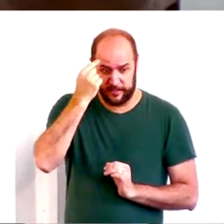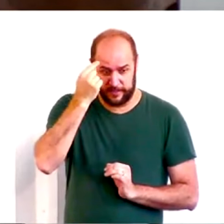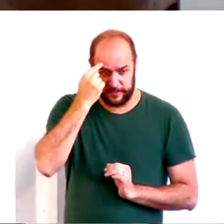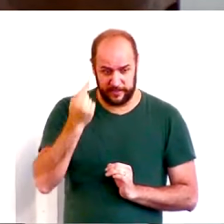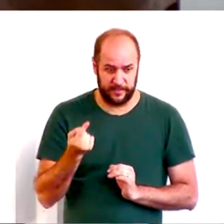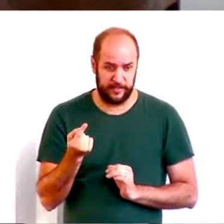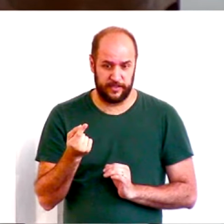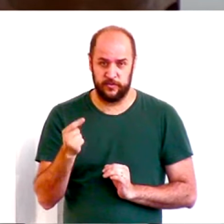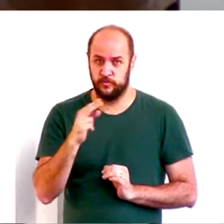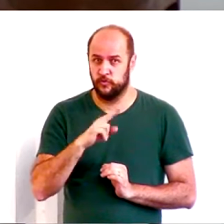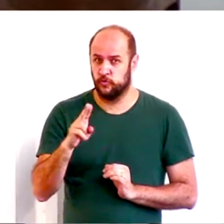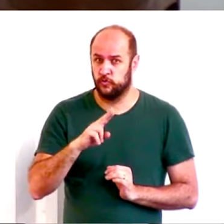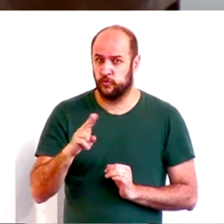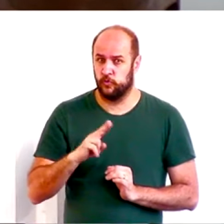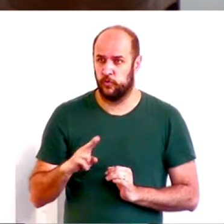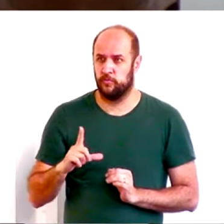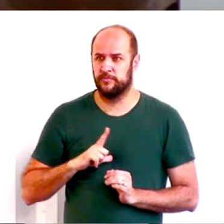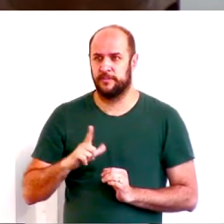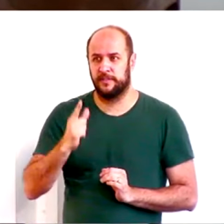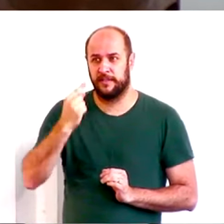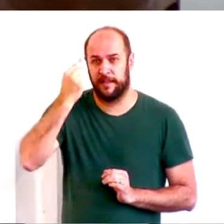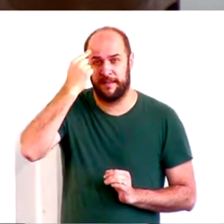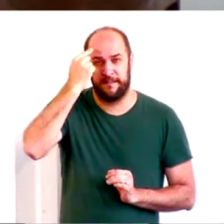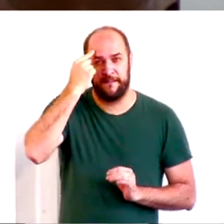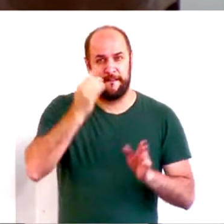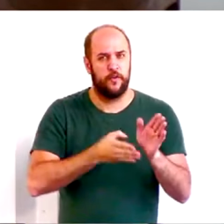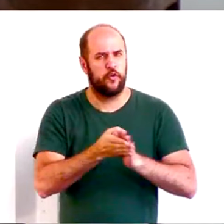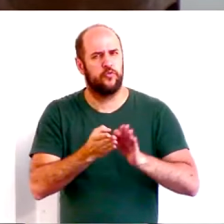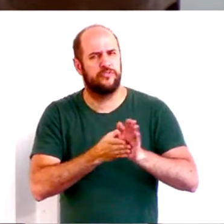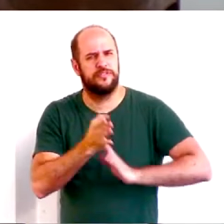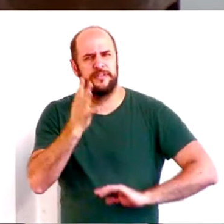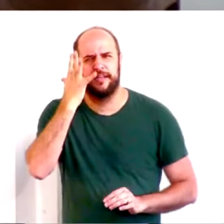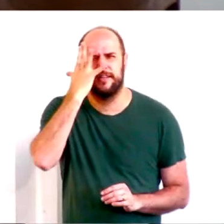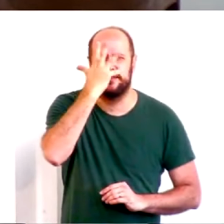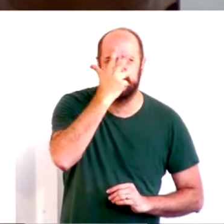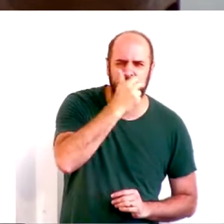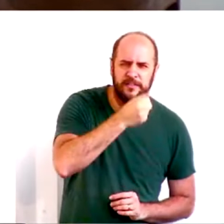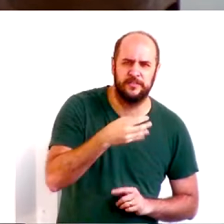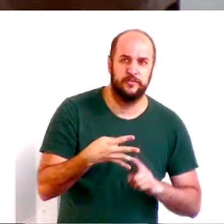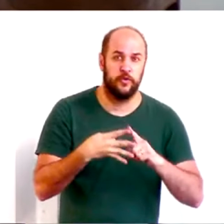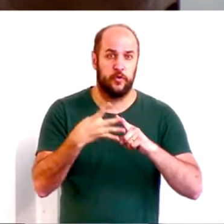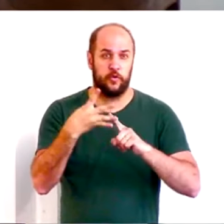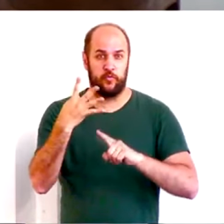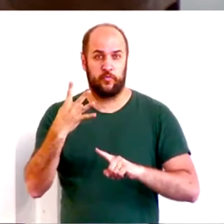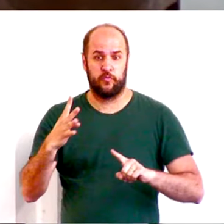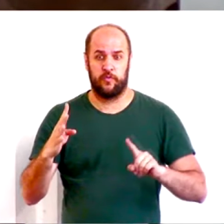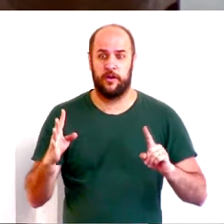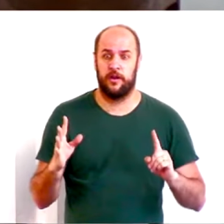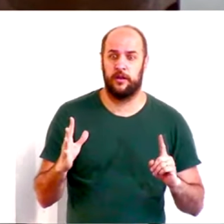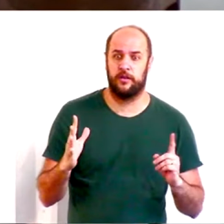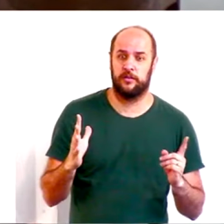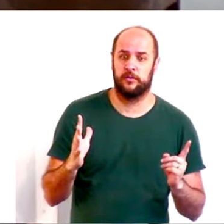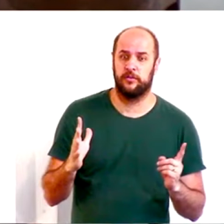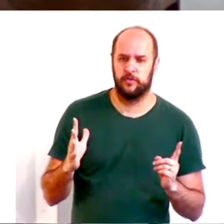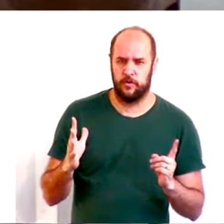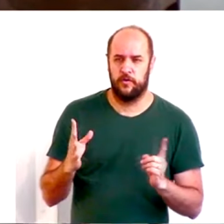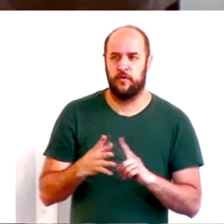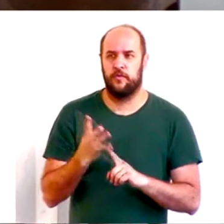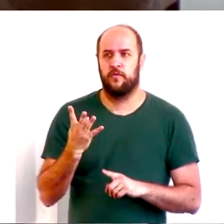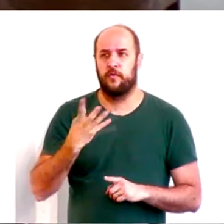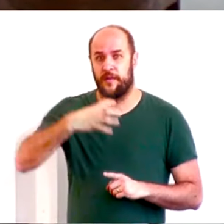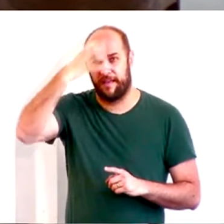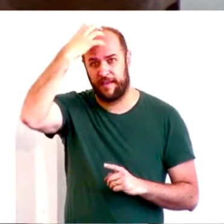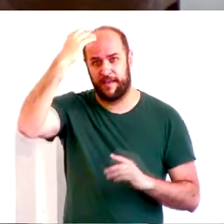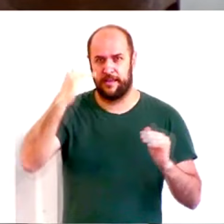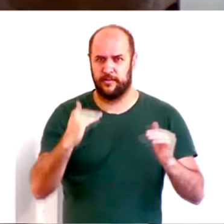quatro nomes que estão aqui esses conceitos tão lindos que eu estou chamando de as qualificações do rei dos reis e a